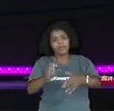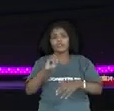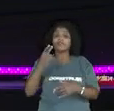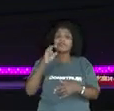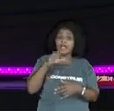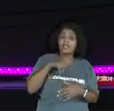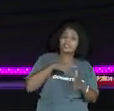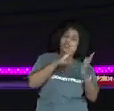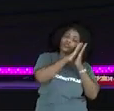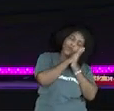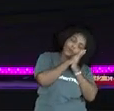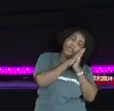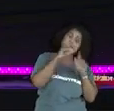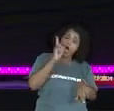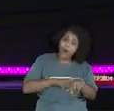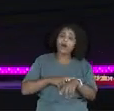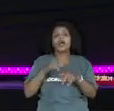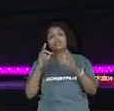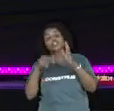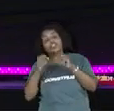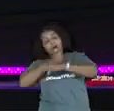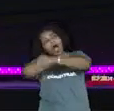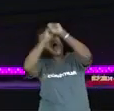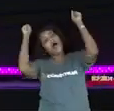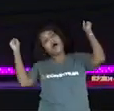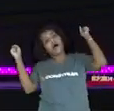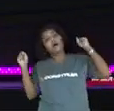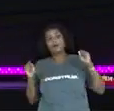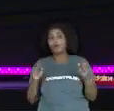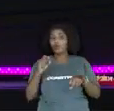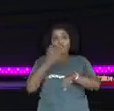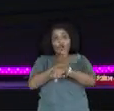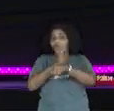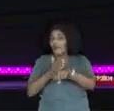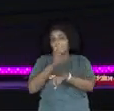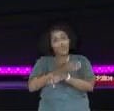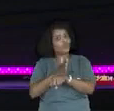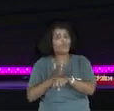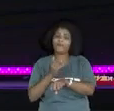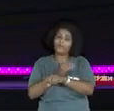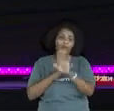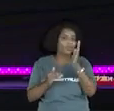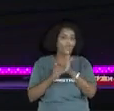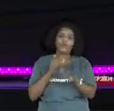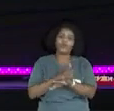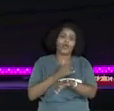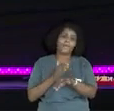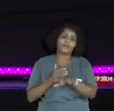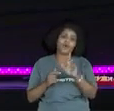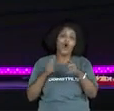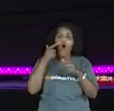quando se deitar e quando se levantar é o tempo inteiro e